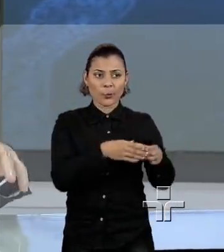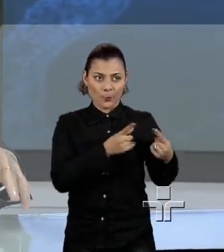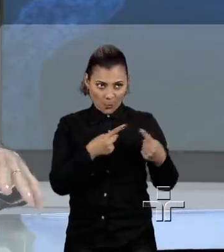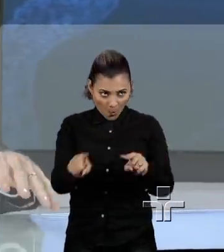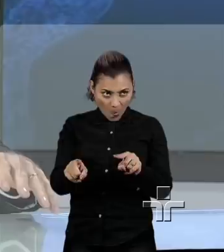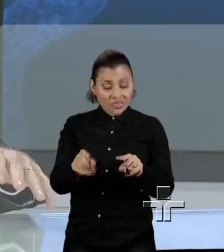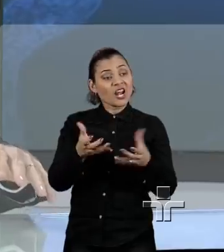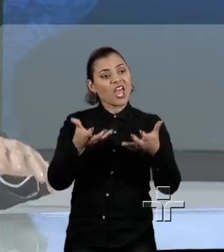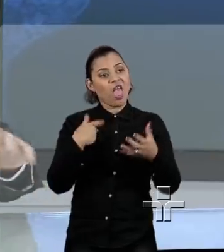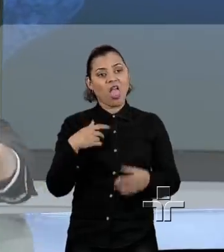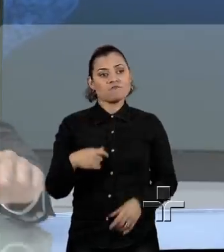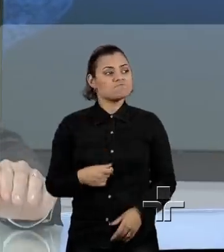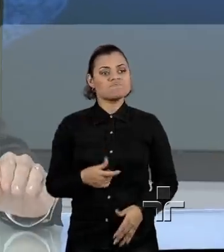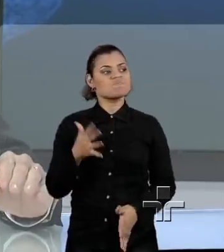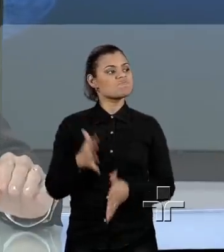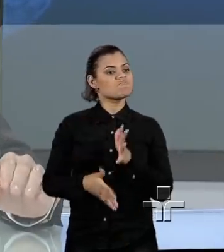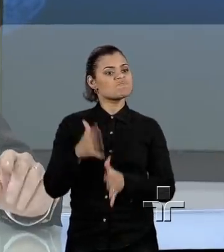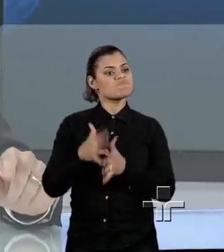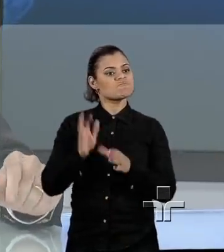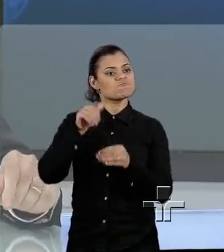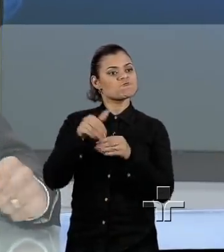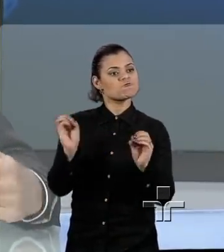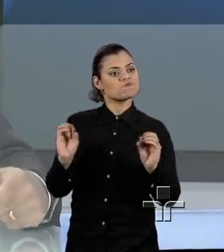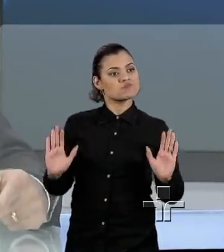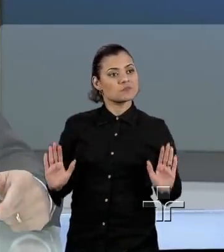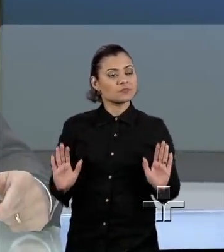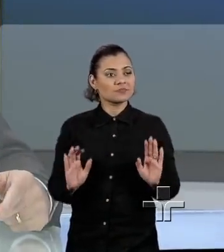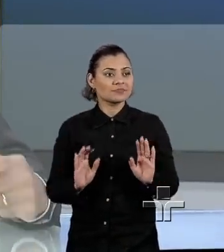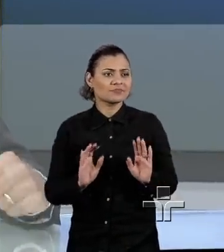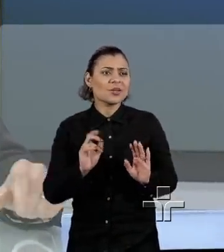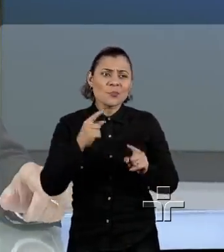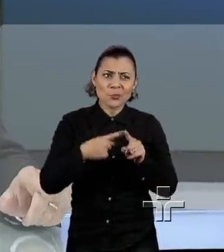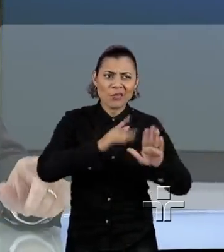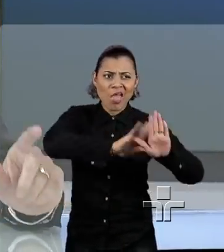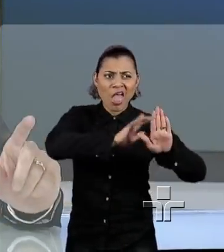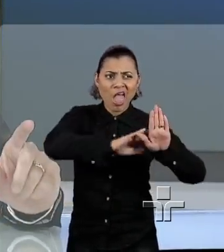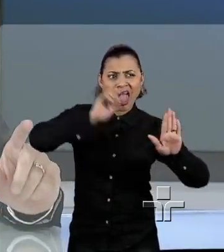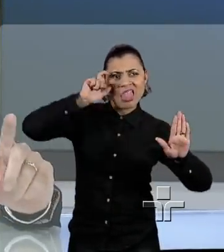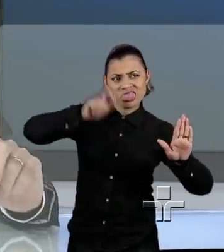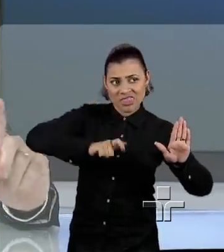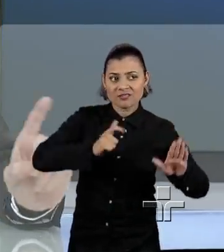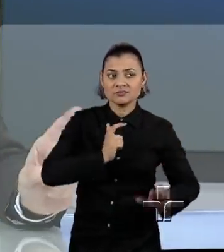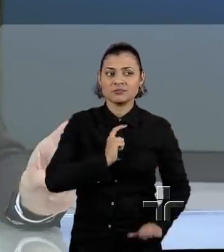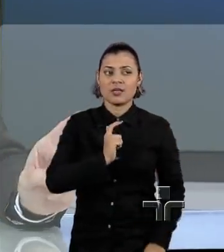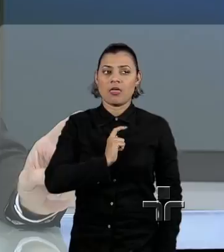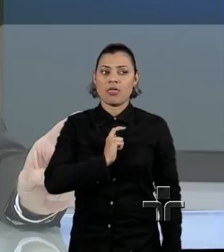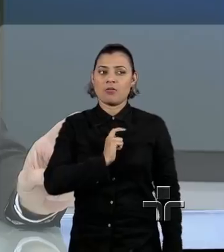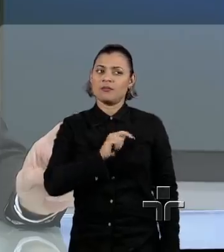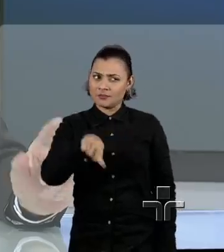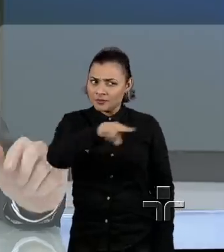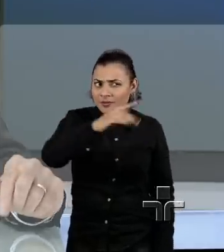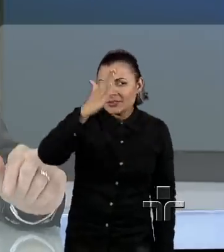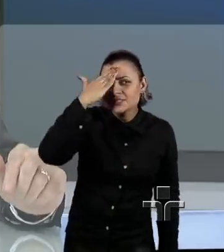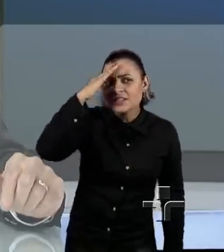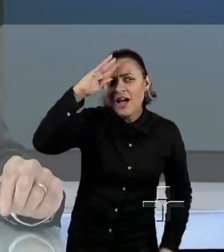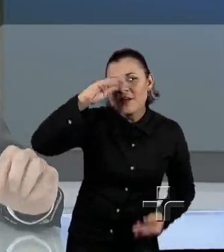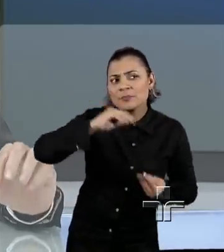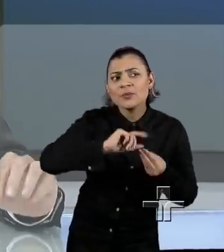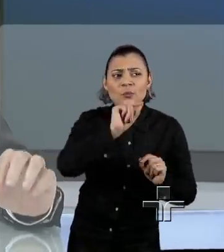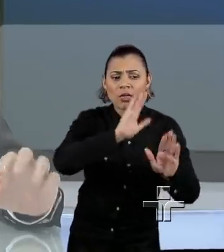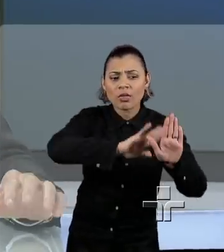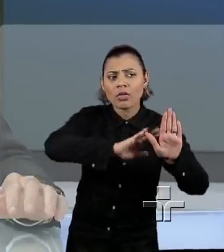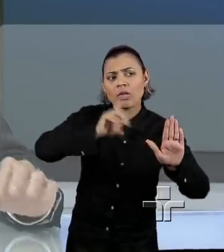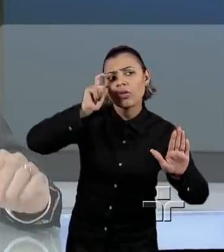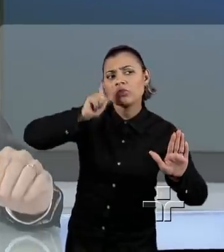bom, apareceu uma coisa nova, não vamos votar, porque o jogo de interesse que está por trás de tudo isso, não nos enganemos, é um jogo de interesse